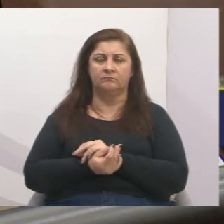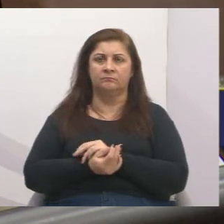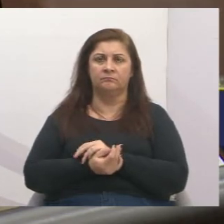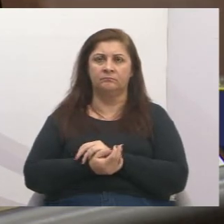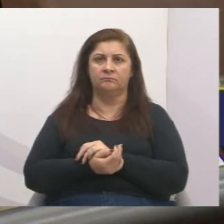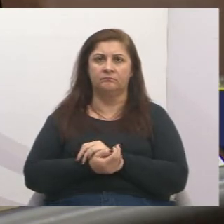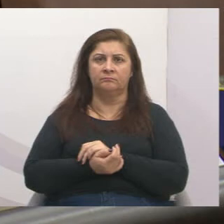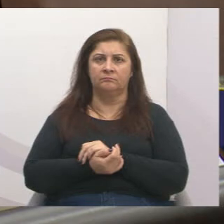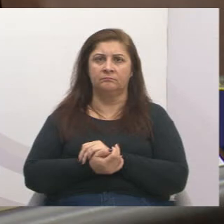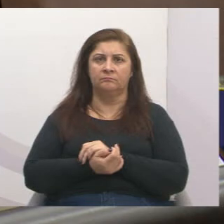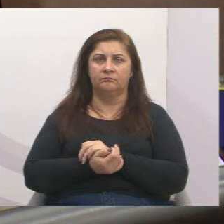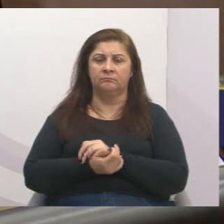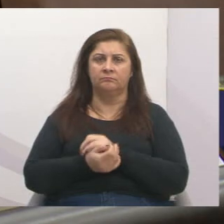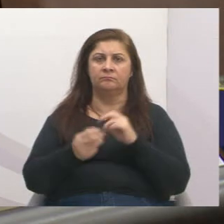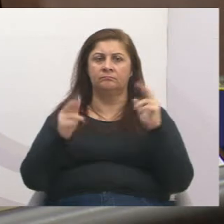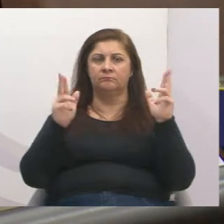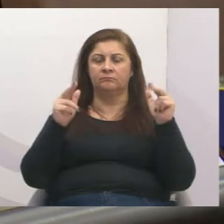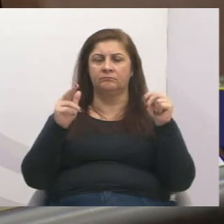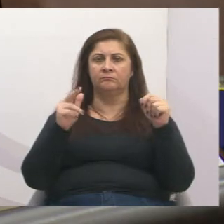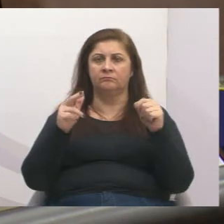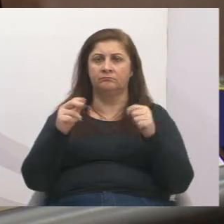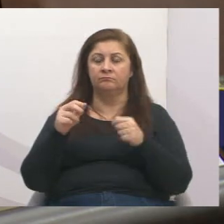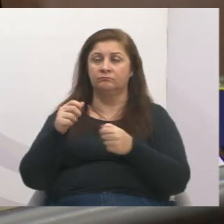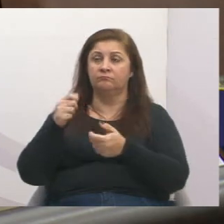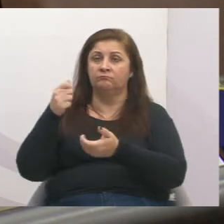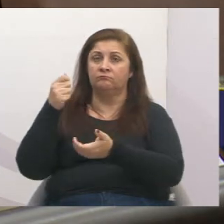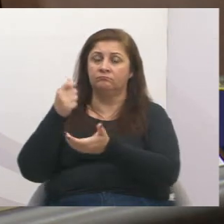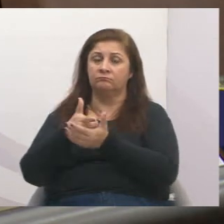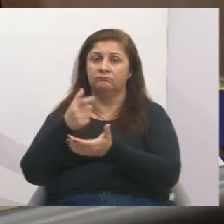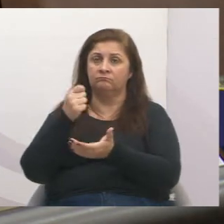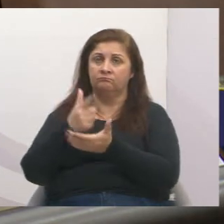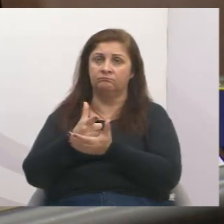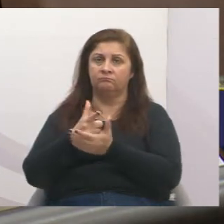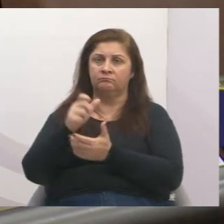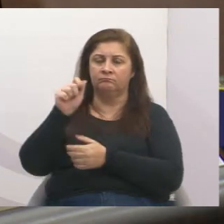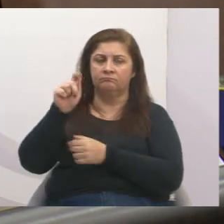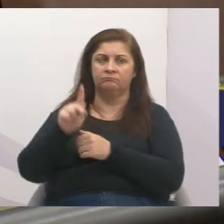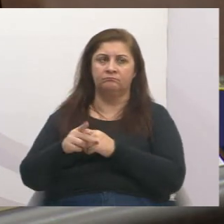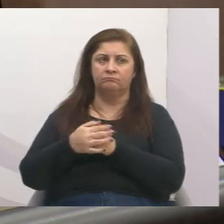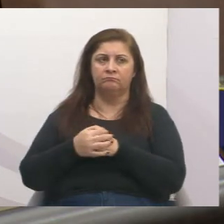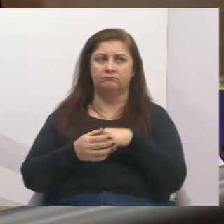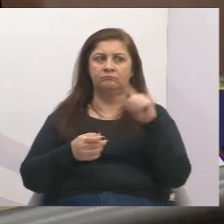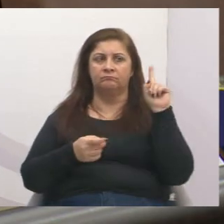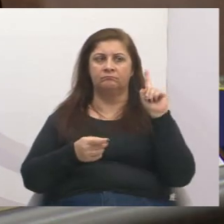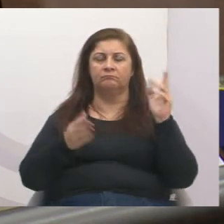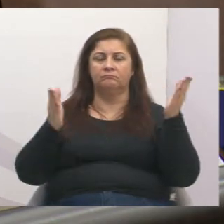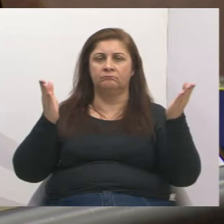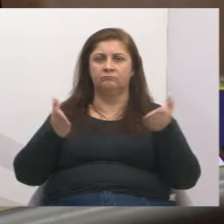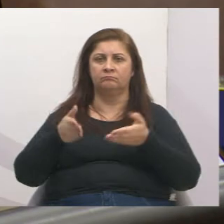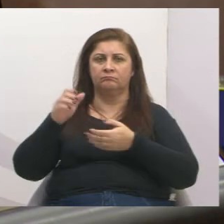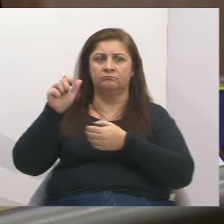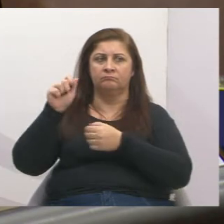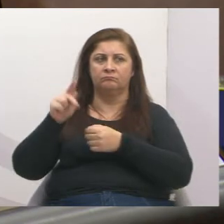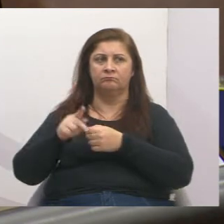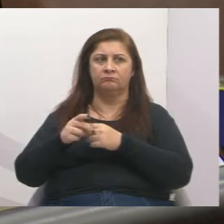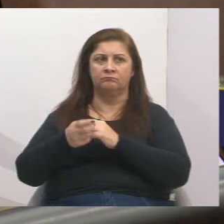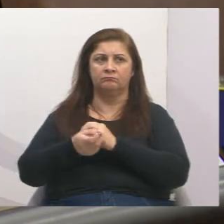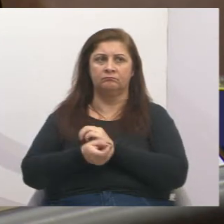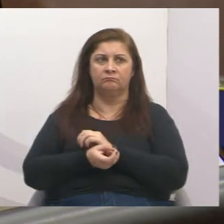à contribuição dos aposentados. Eu hoje estou aqui na qualidade de aposentado, né?